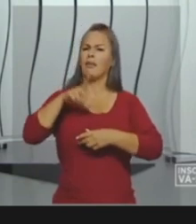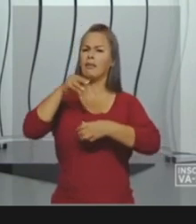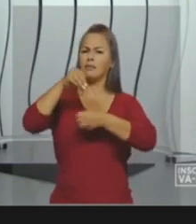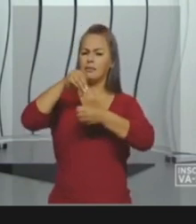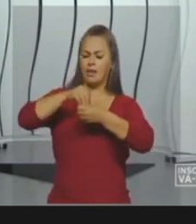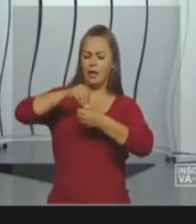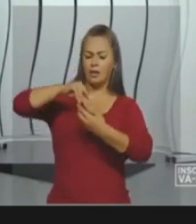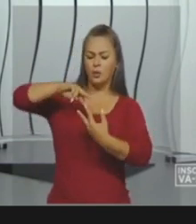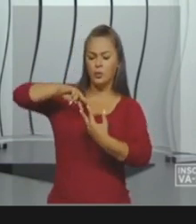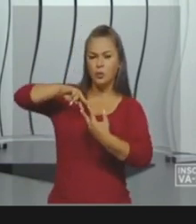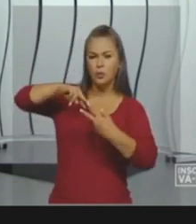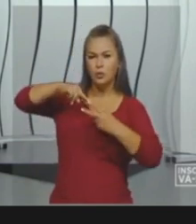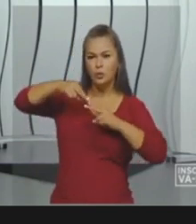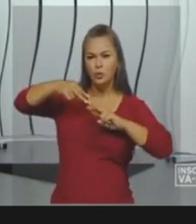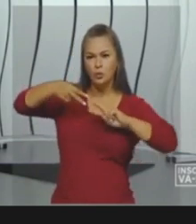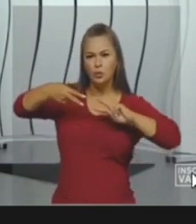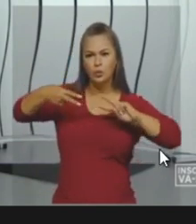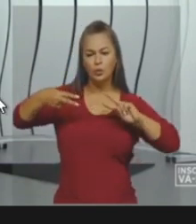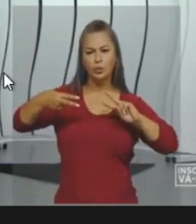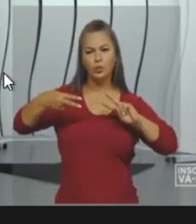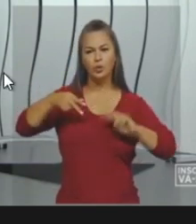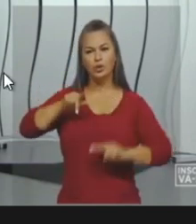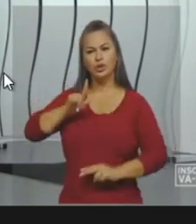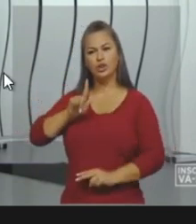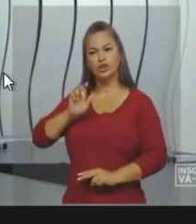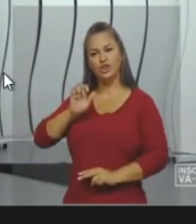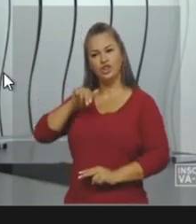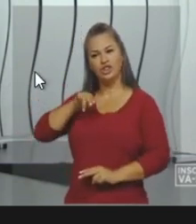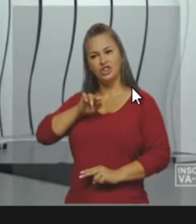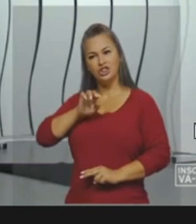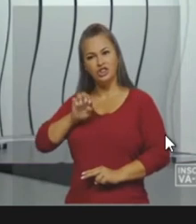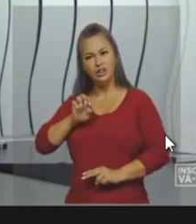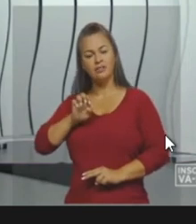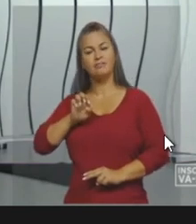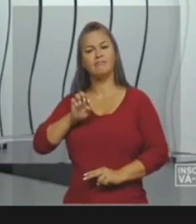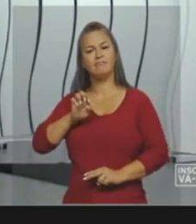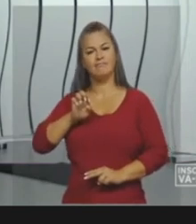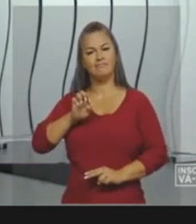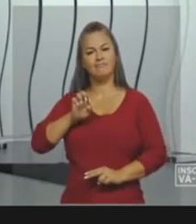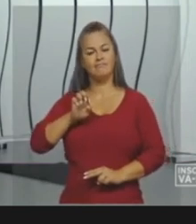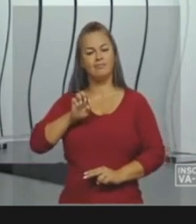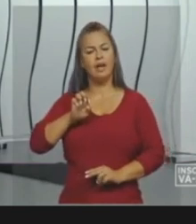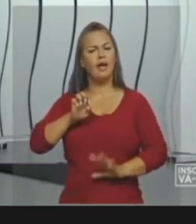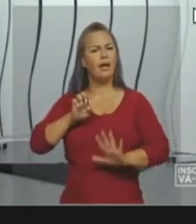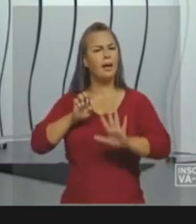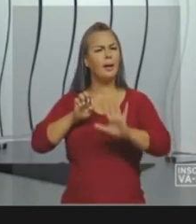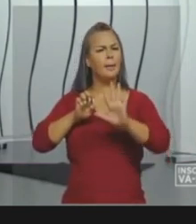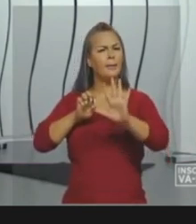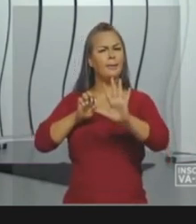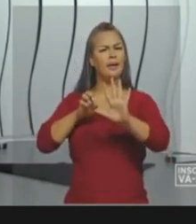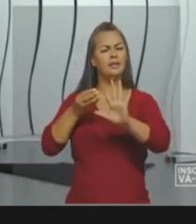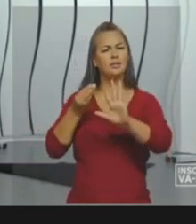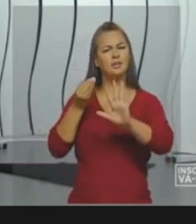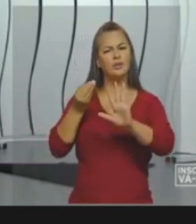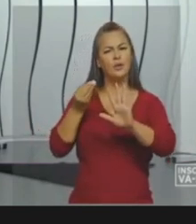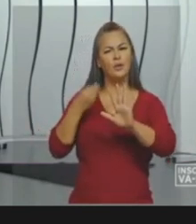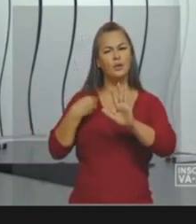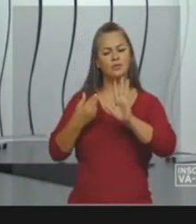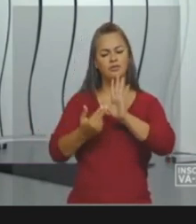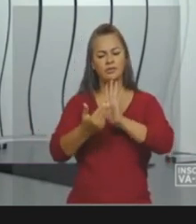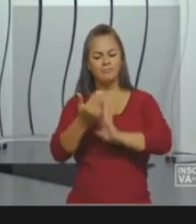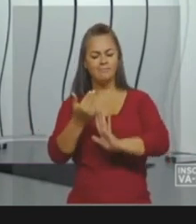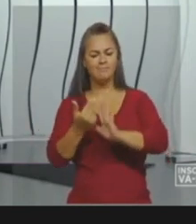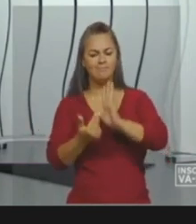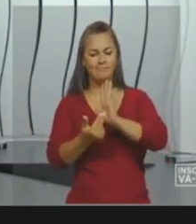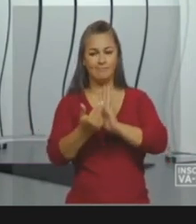sejam produzidas. E aí entra essa ideia aqui. E como esses genes são representados no papel, na